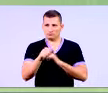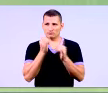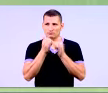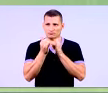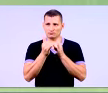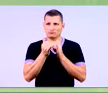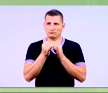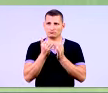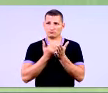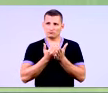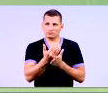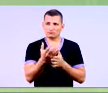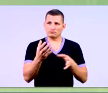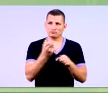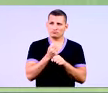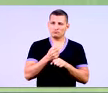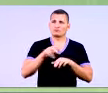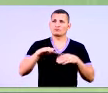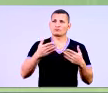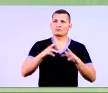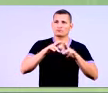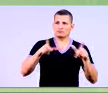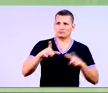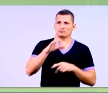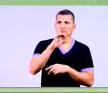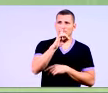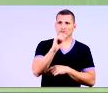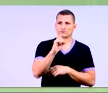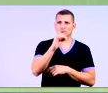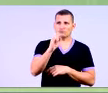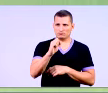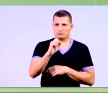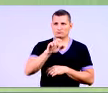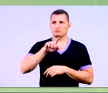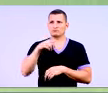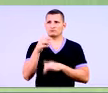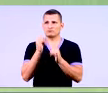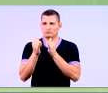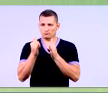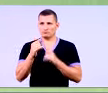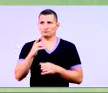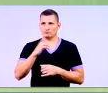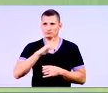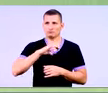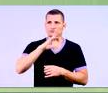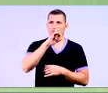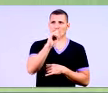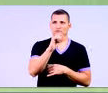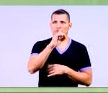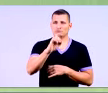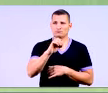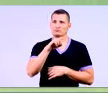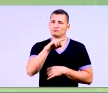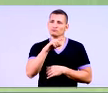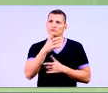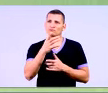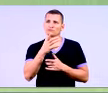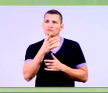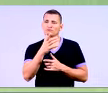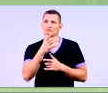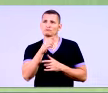então qual é a diferença de dado e de informação eu tenho dado aí automaticamente ela se torna informação